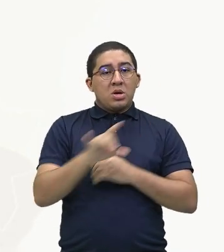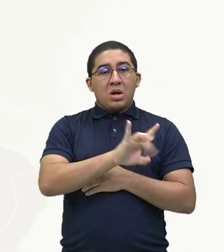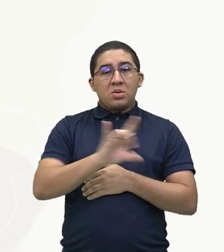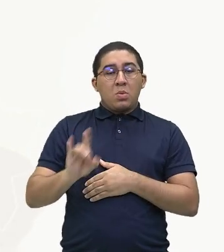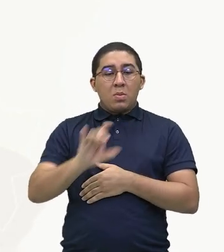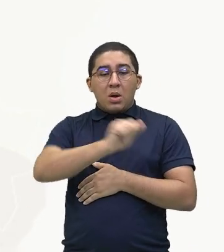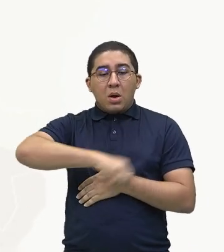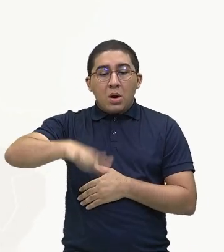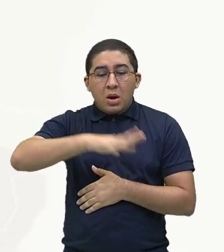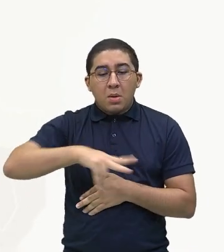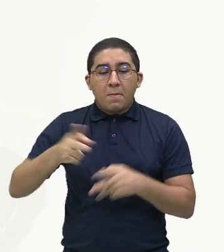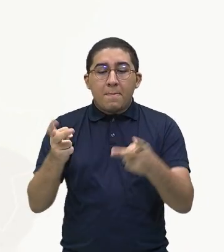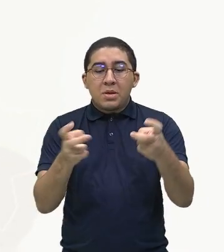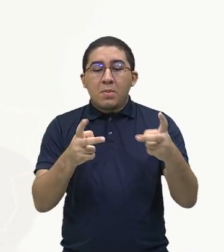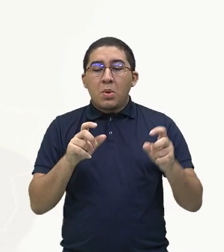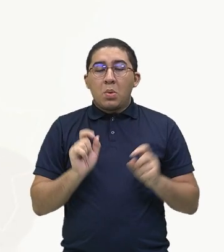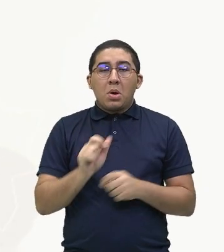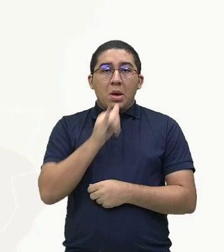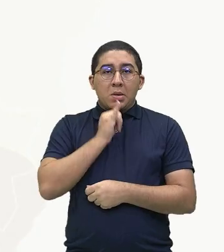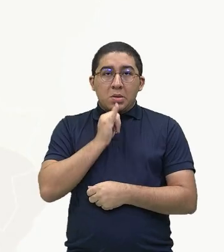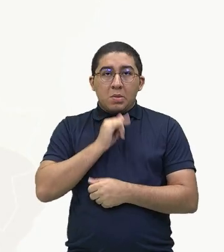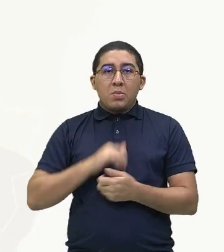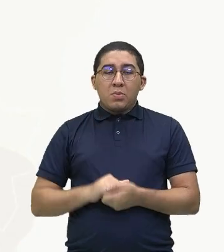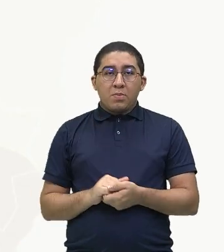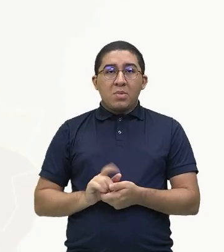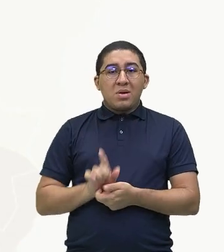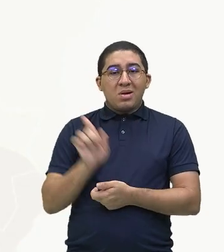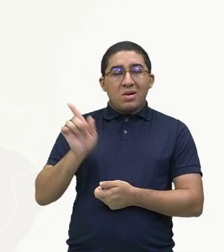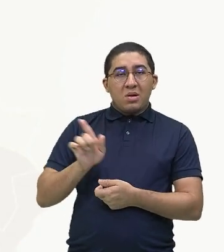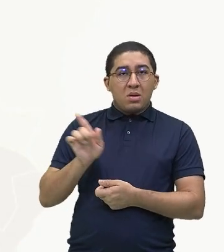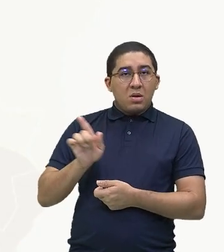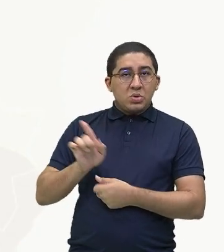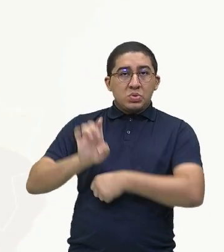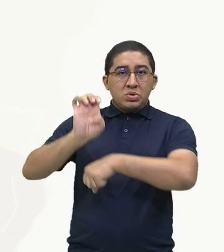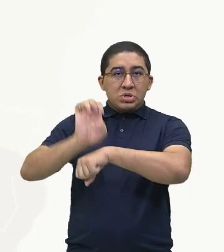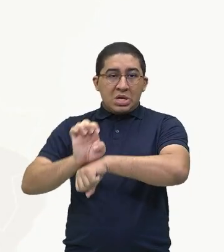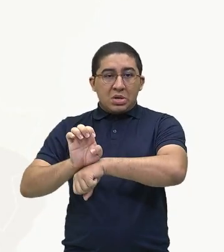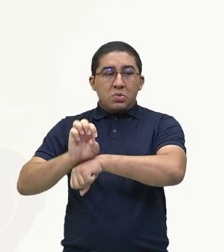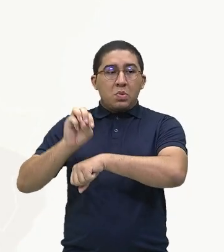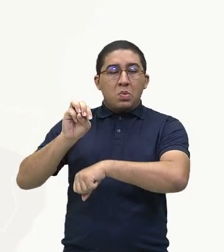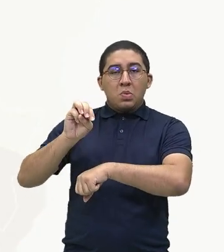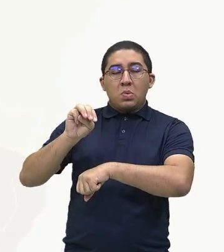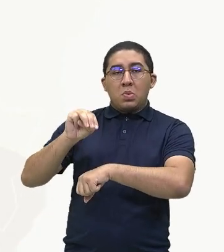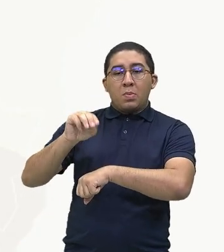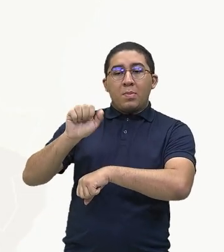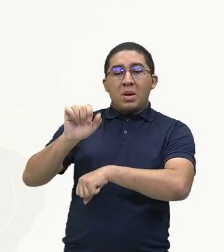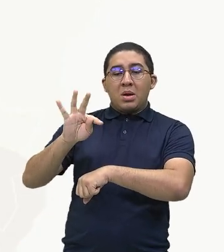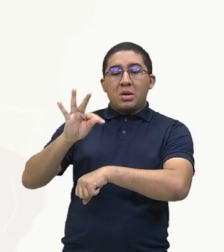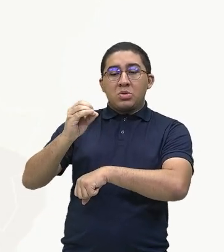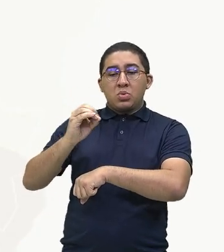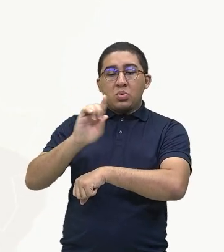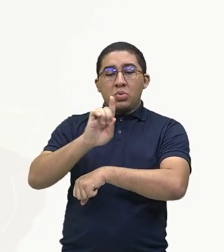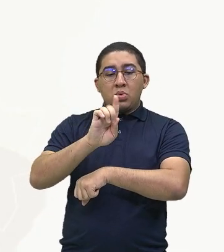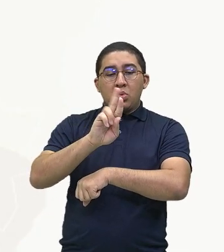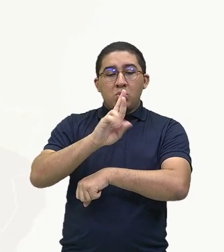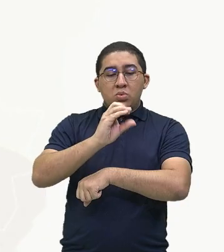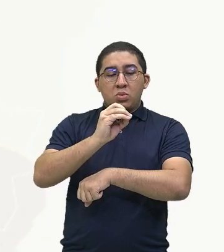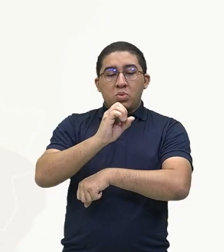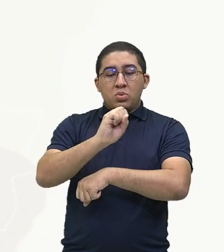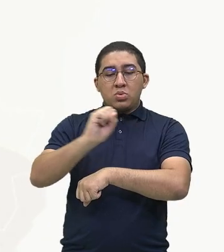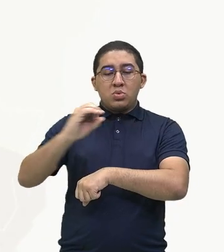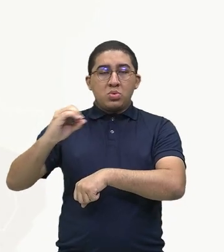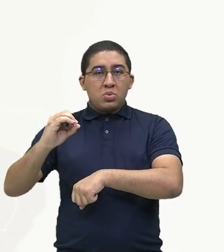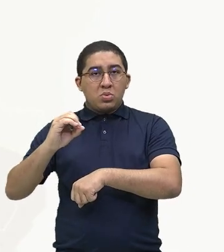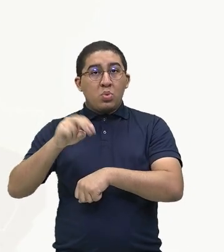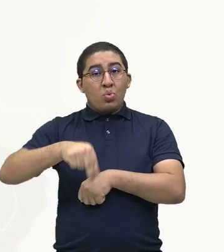e observou, por exemplo, que no Mato Grosso, que eu marquei aí para vocês, a parte norte do Mato Grosso, ele tem